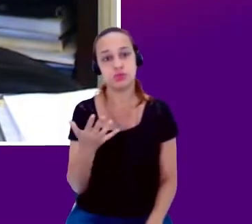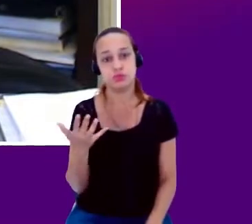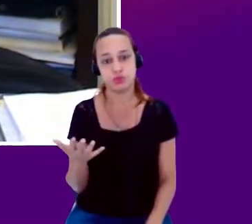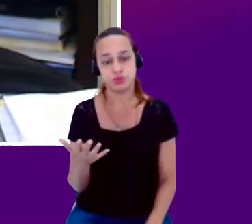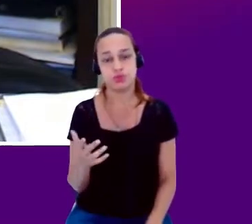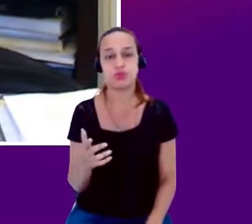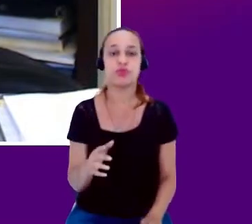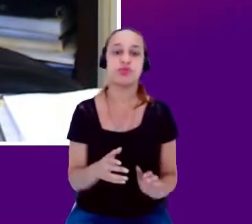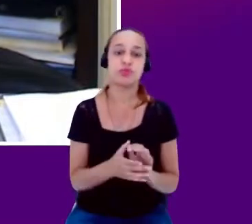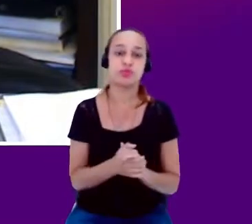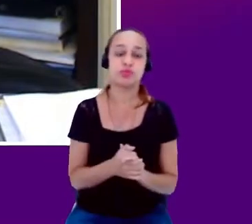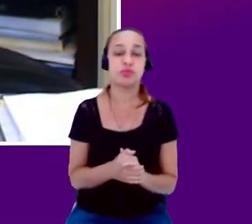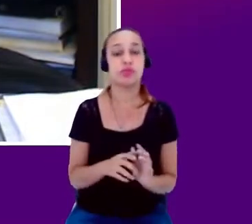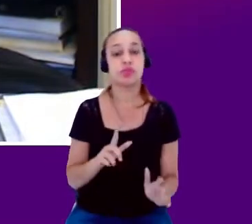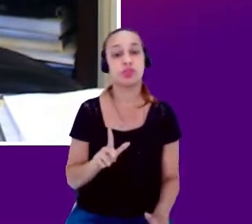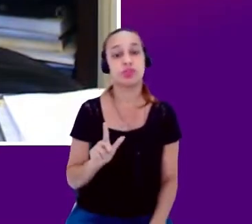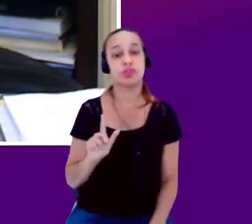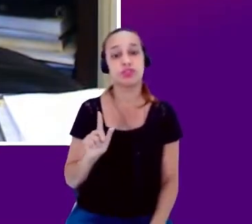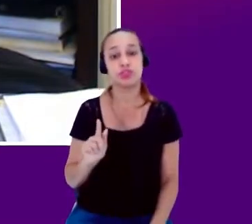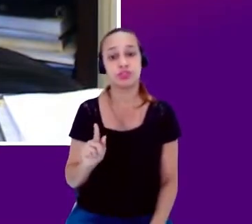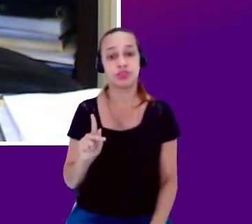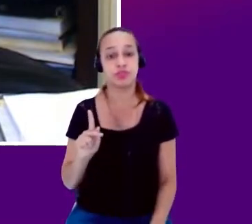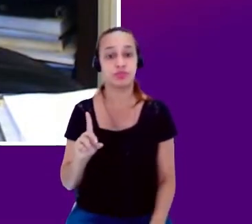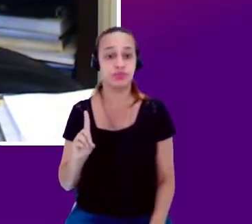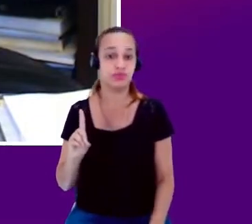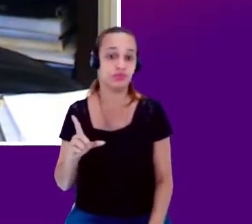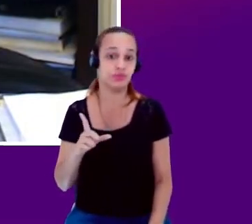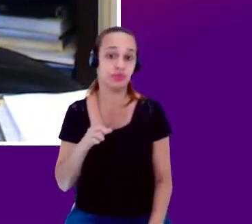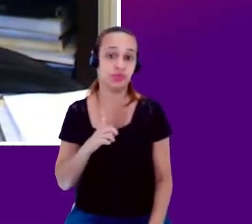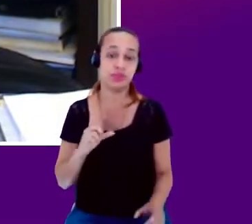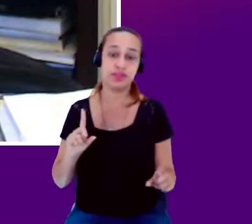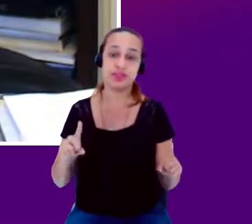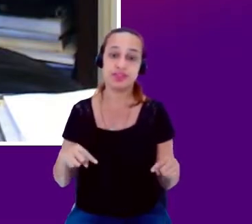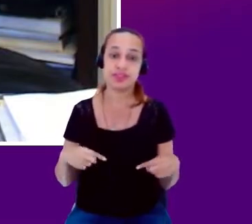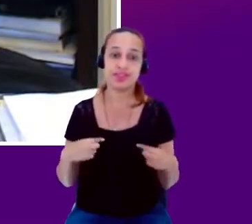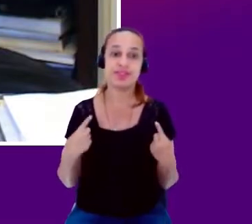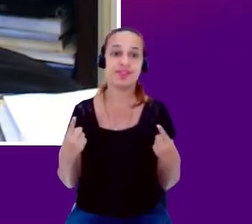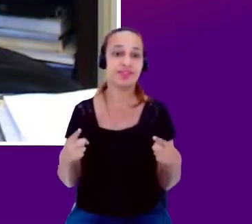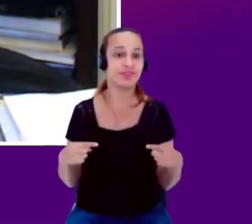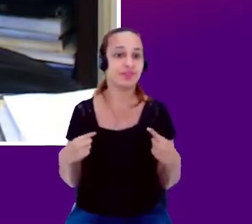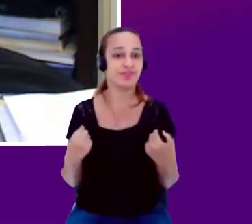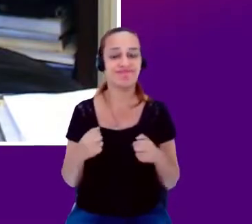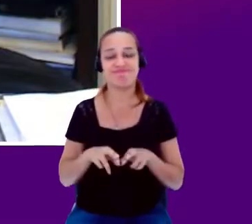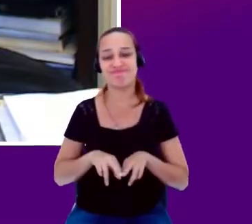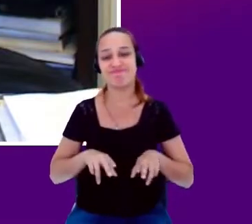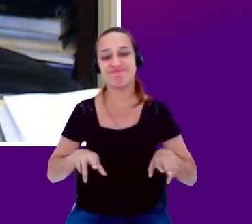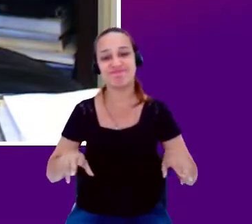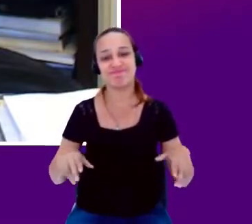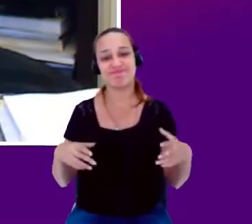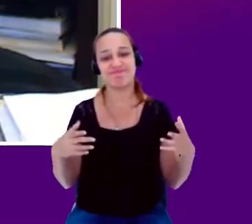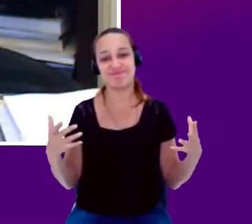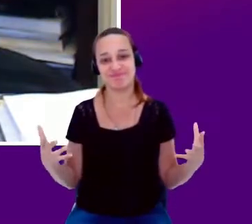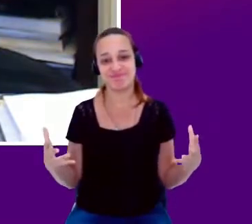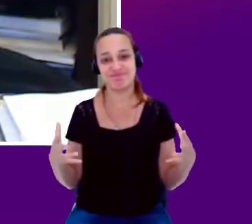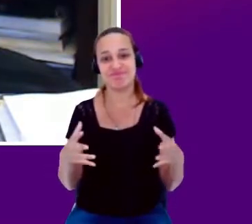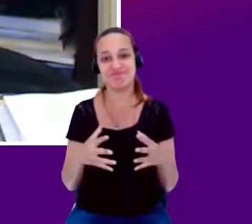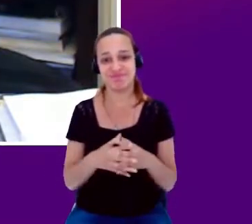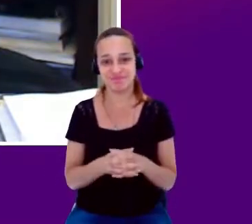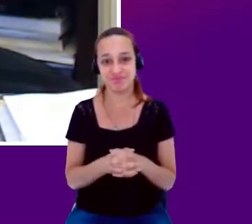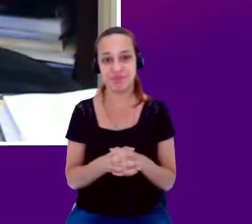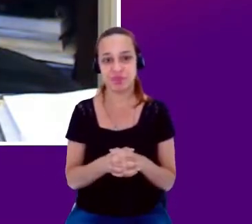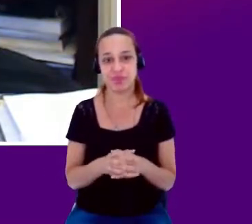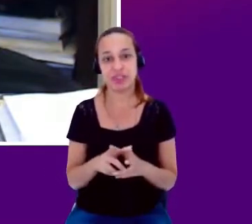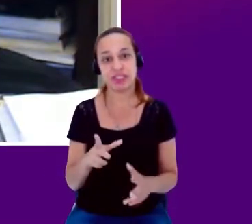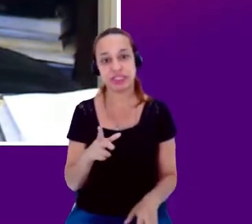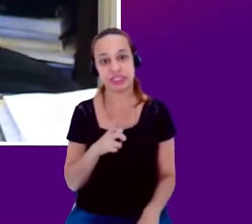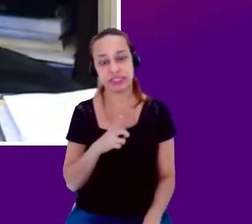LGPD, que traz esses desafios todos, dentre inúmeros outros, que nós nem teremos